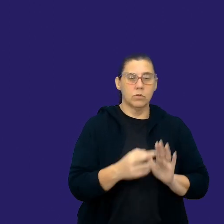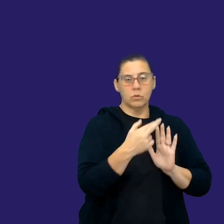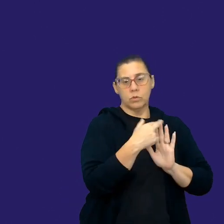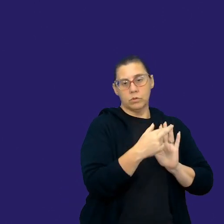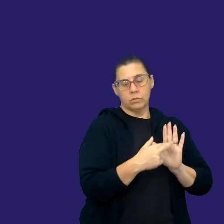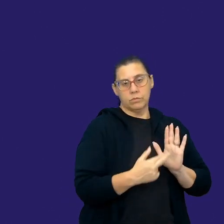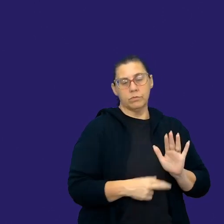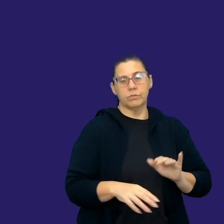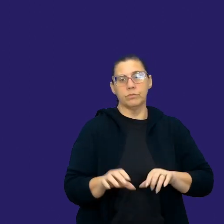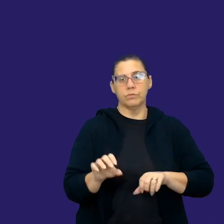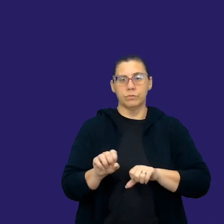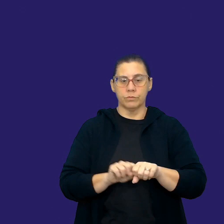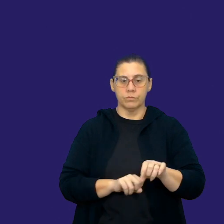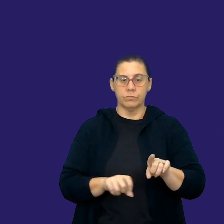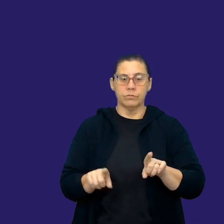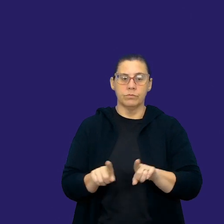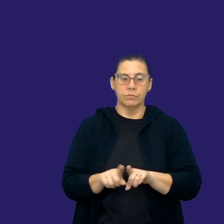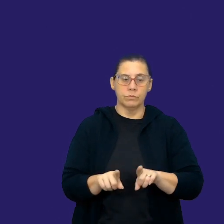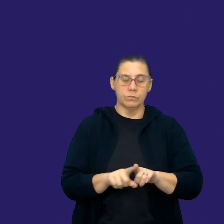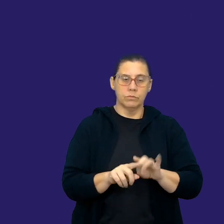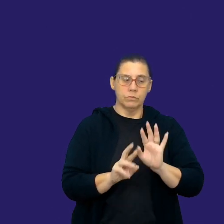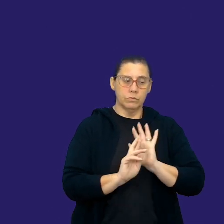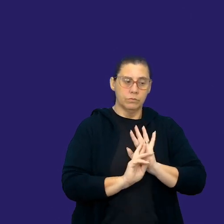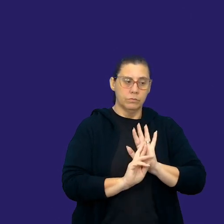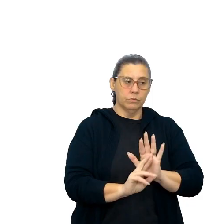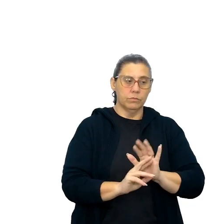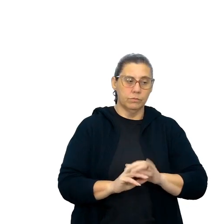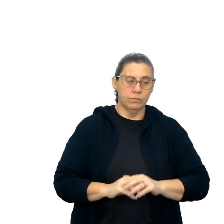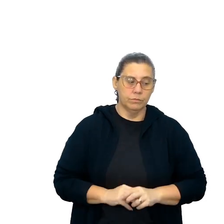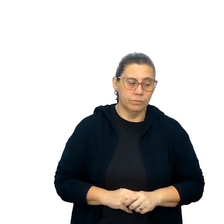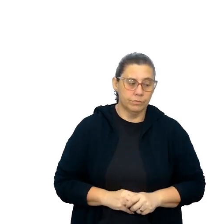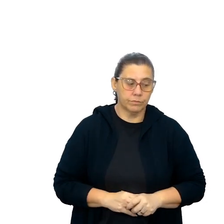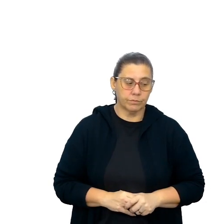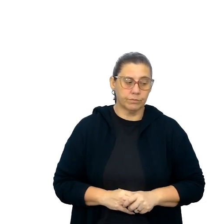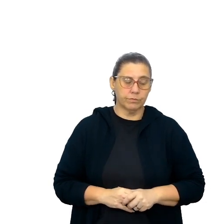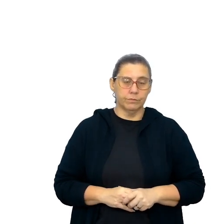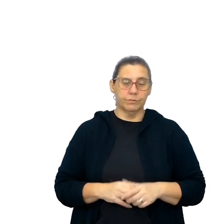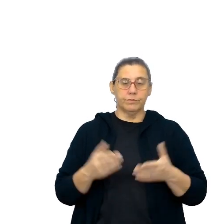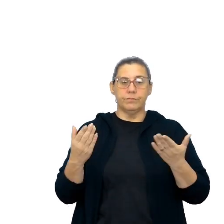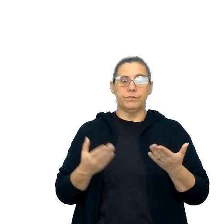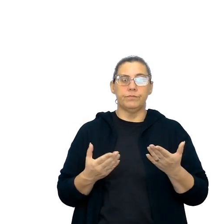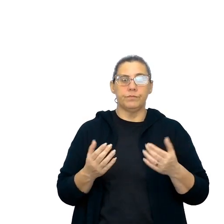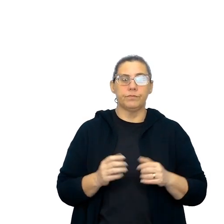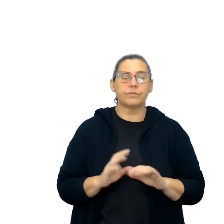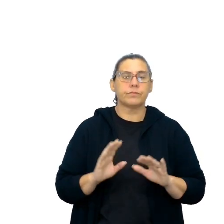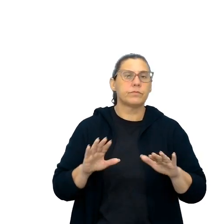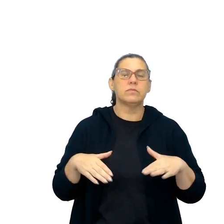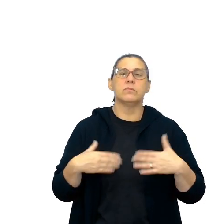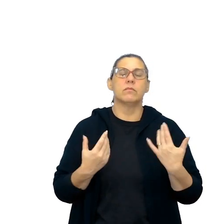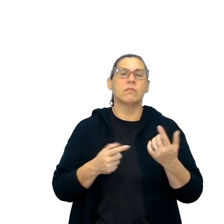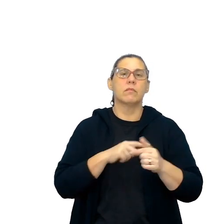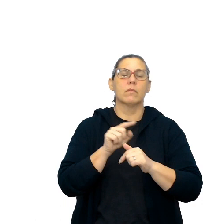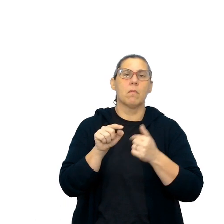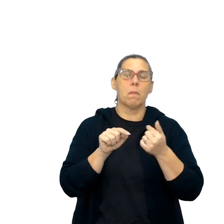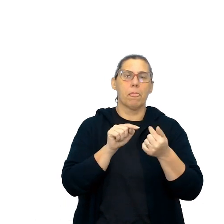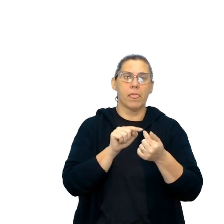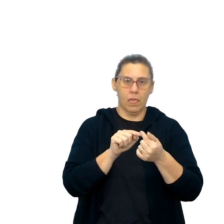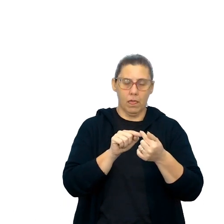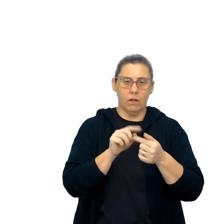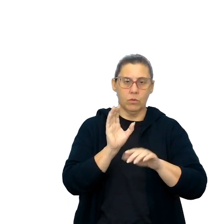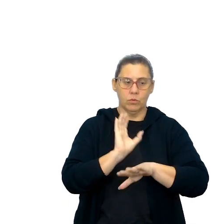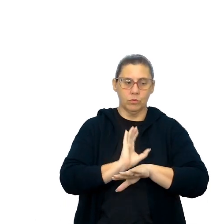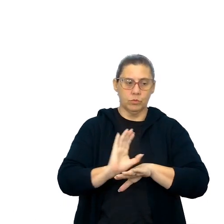formativo e dos nossos referenciais. Bom, agora, quais são os objetivos dessa